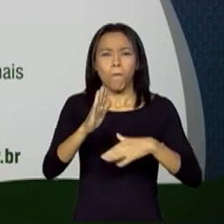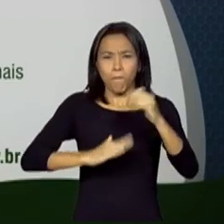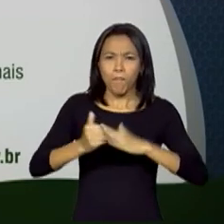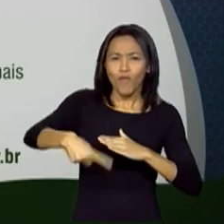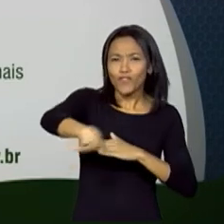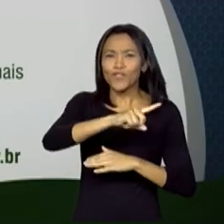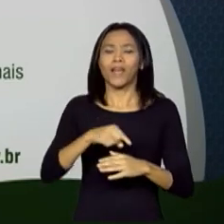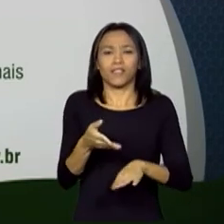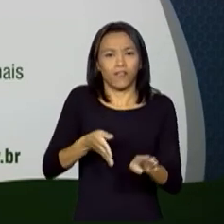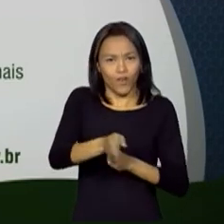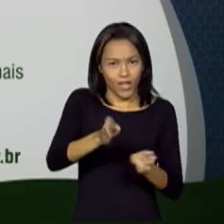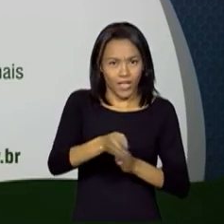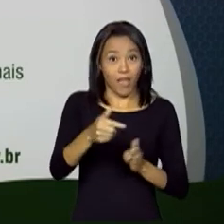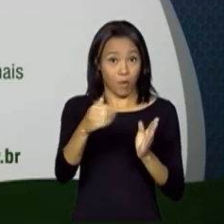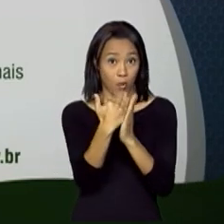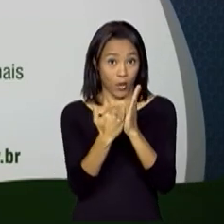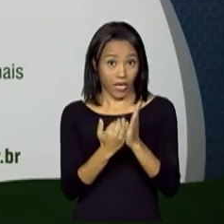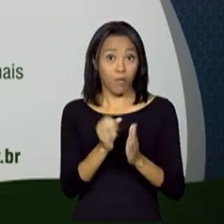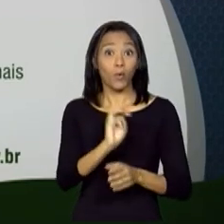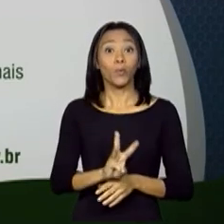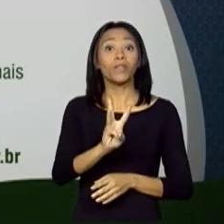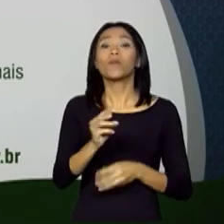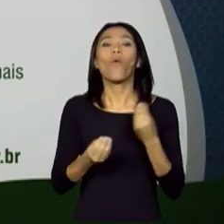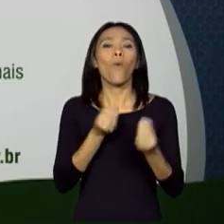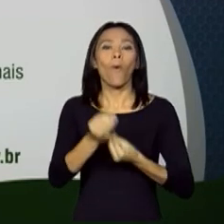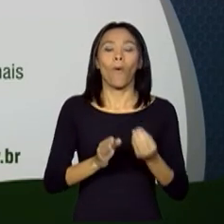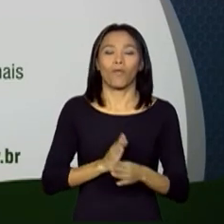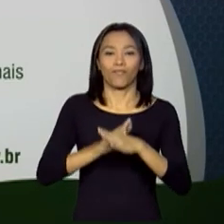qualificados pelo programa. O endereço do portal é